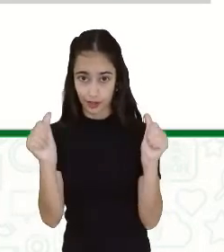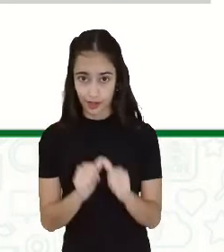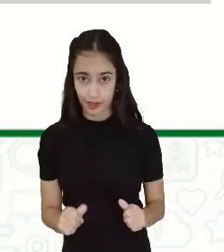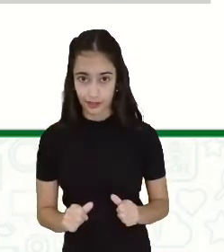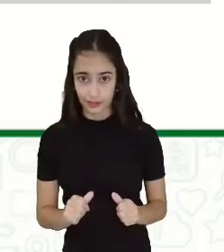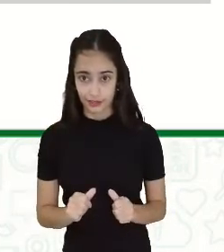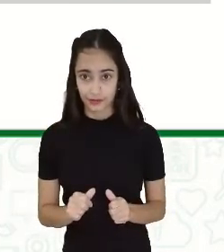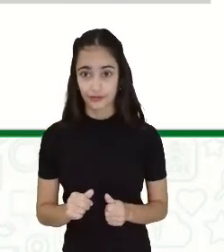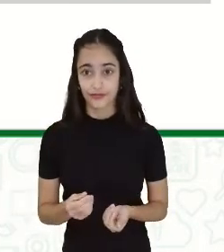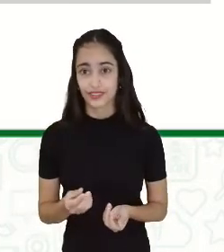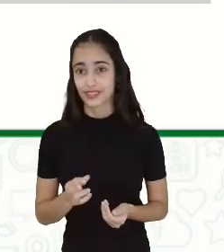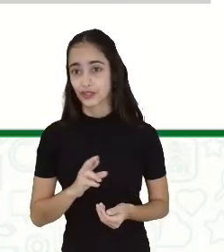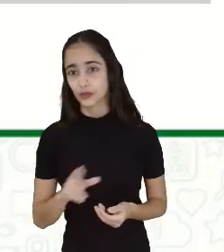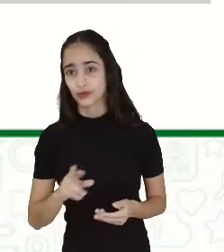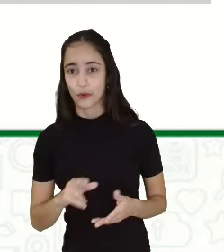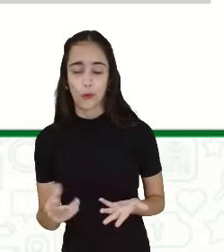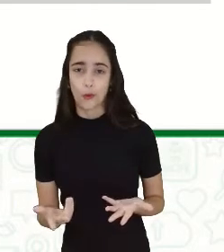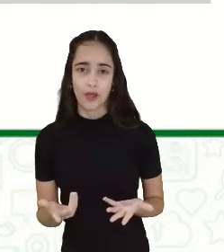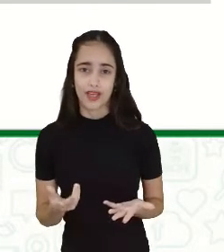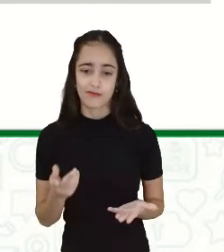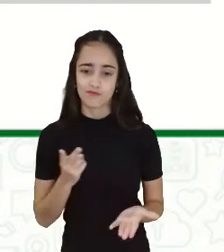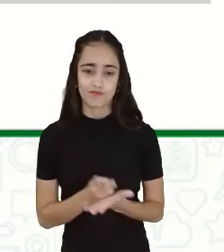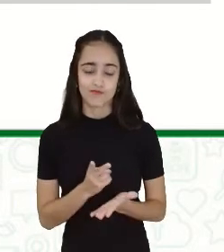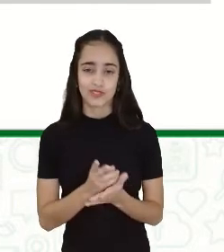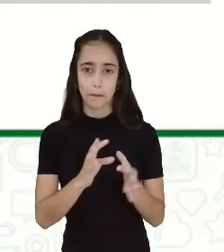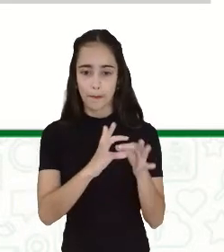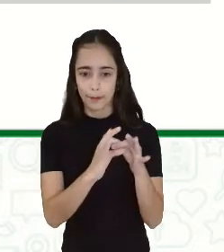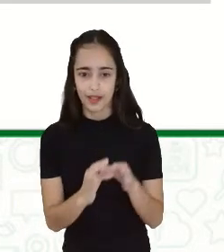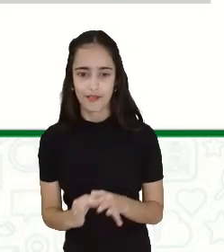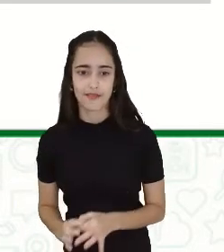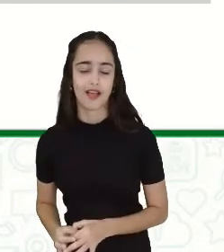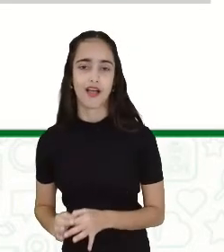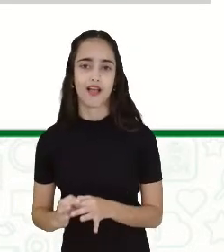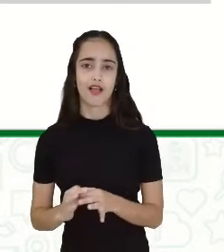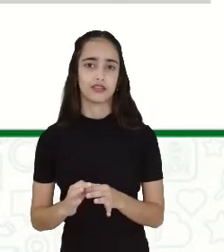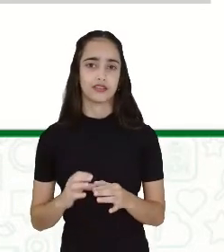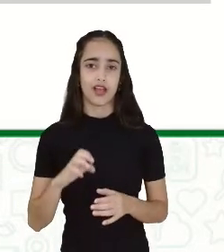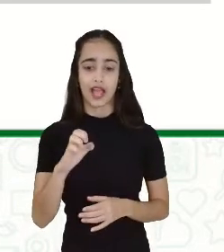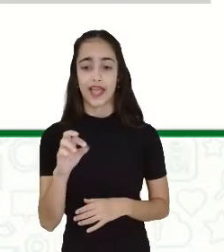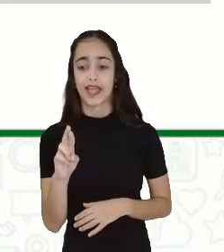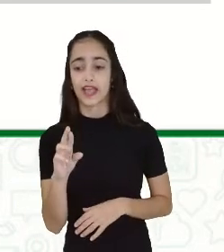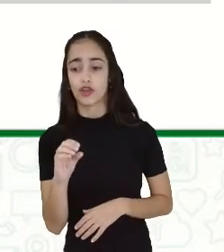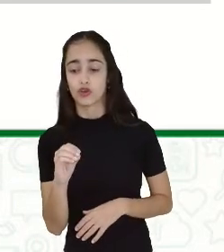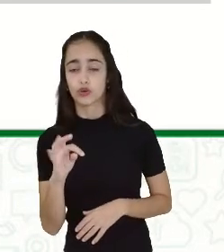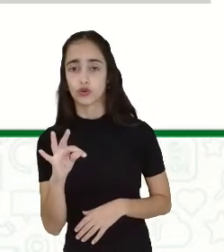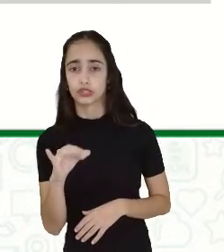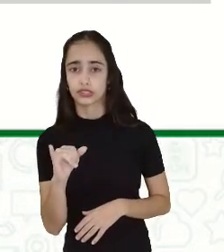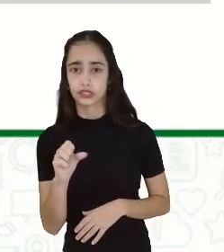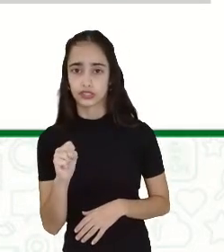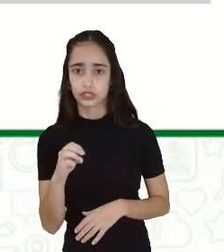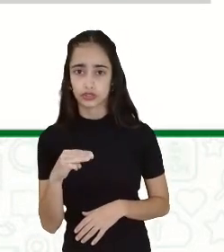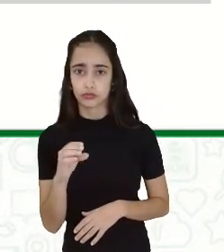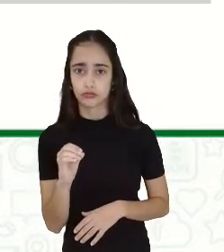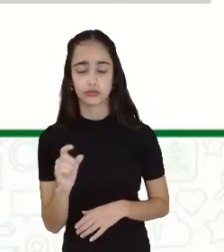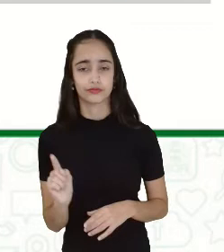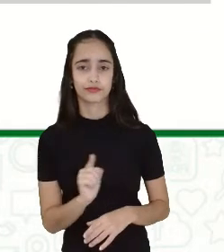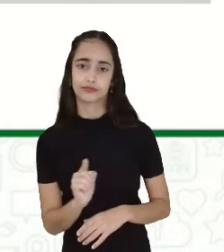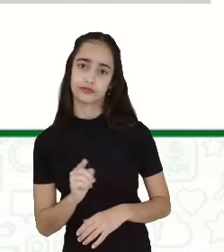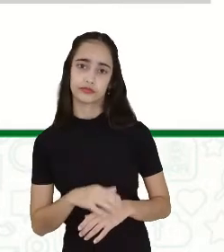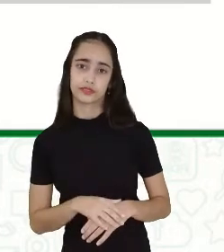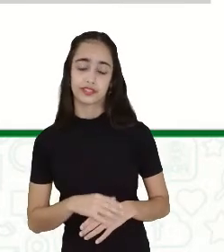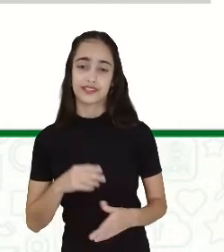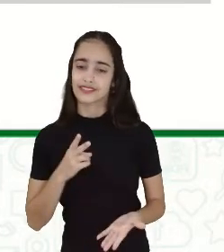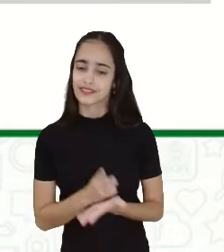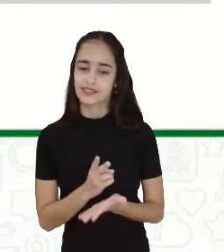está necessariamente ligada a ideia de erotismo tá gente o nu na arte ele tem muitas